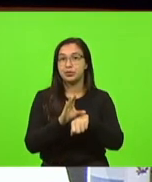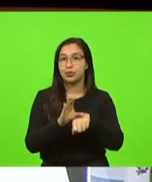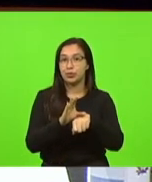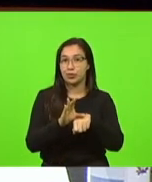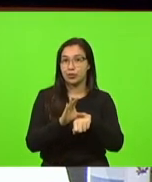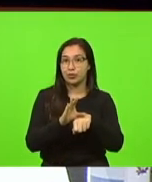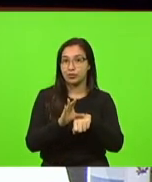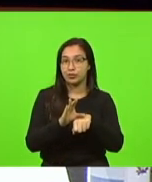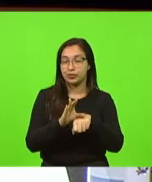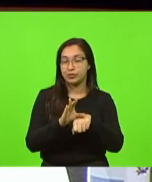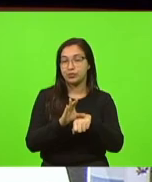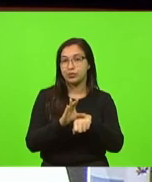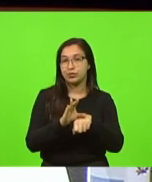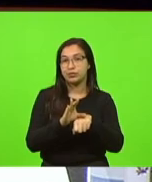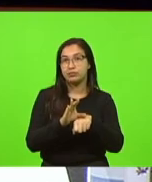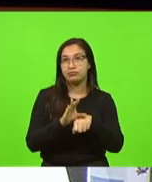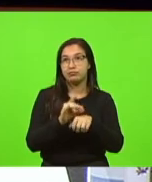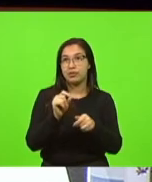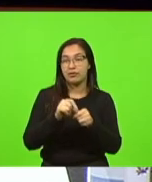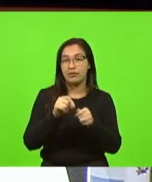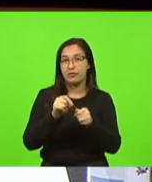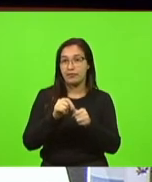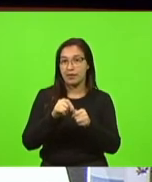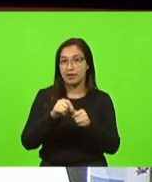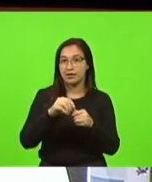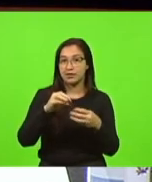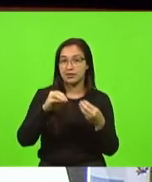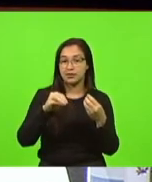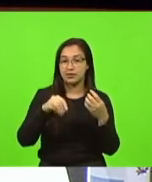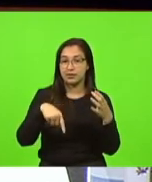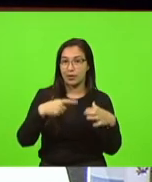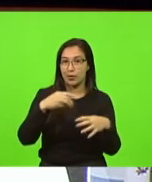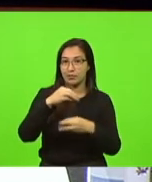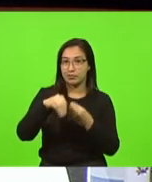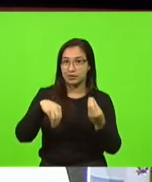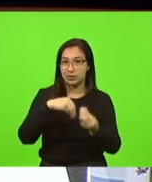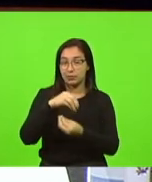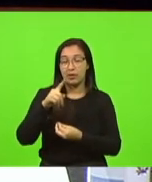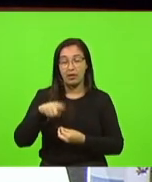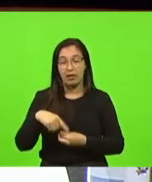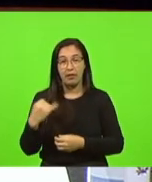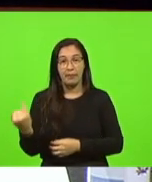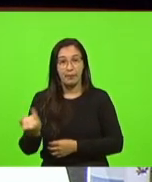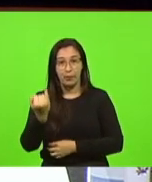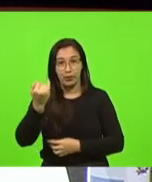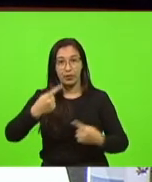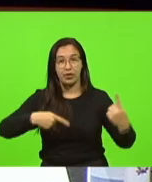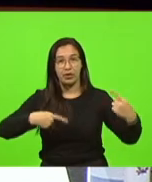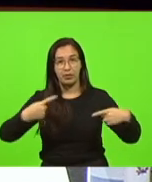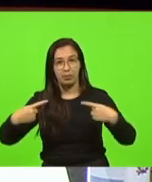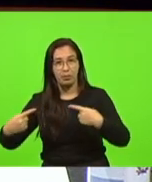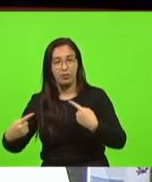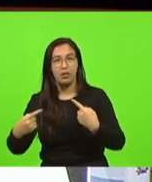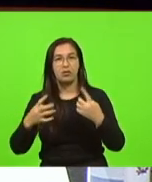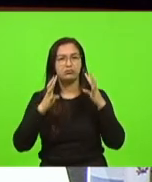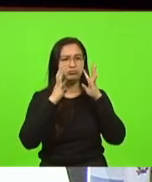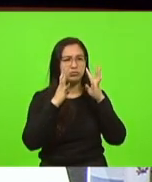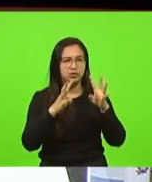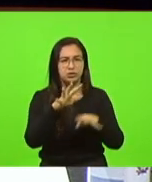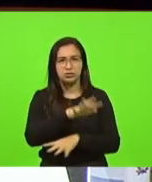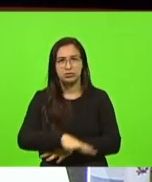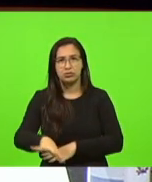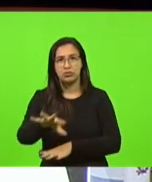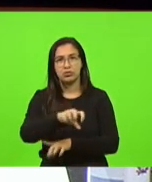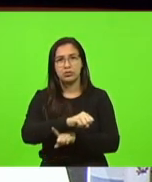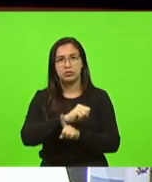comissão mista e que seria necessário esse debate e ouvir a sociedade